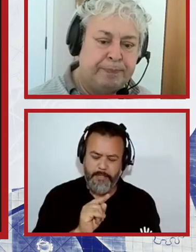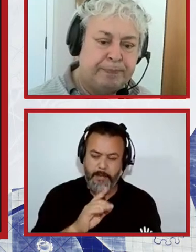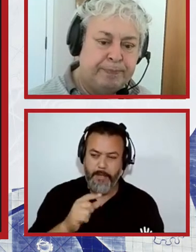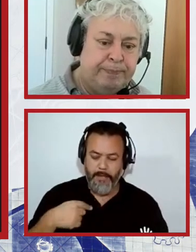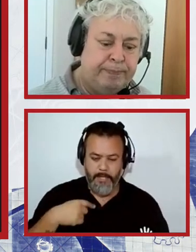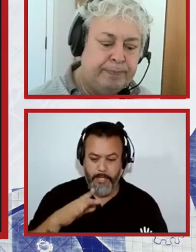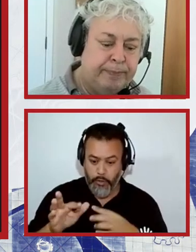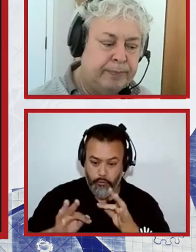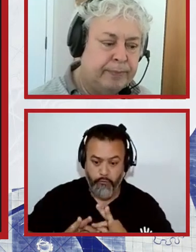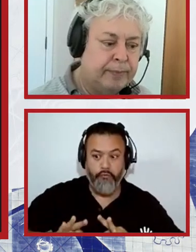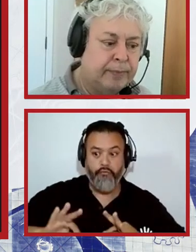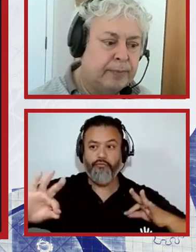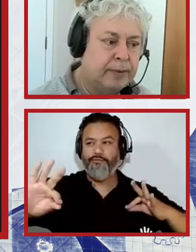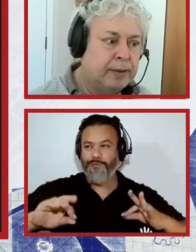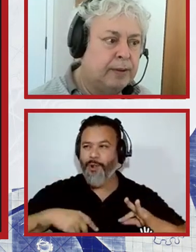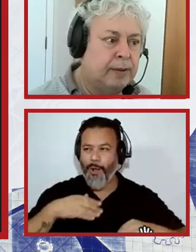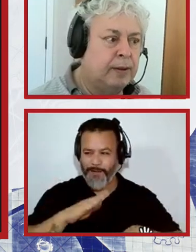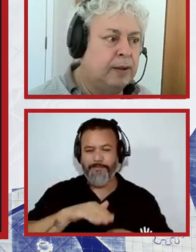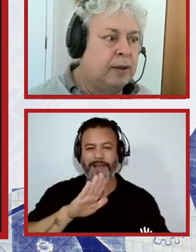tá?